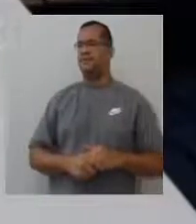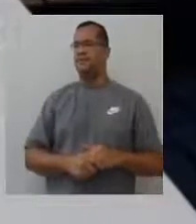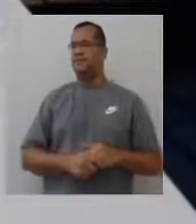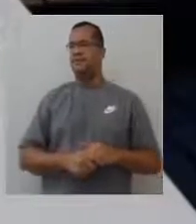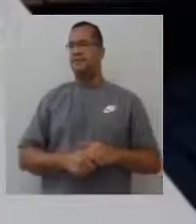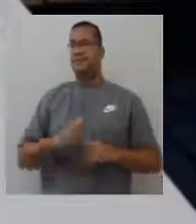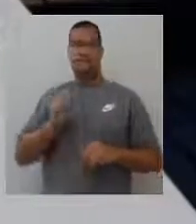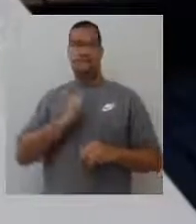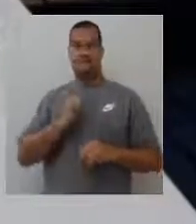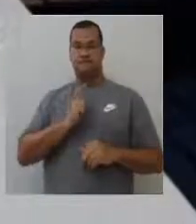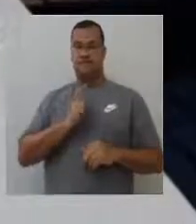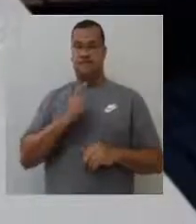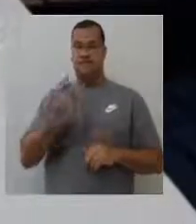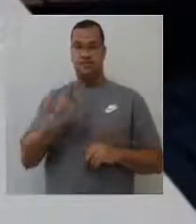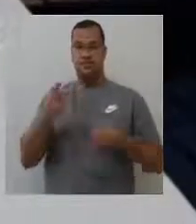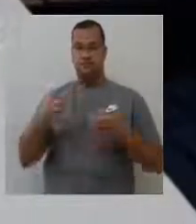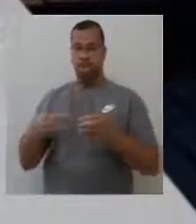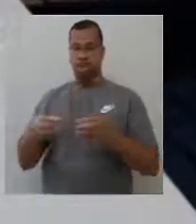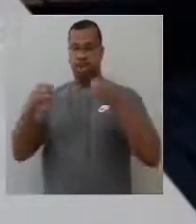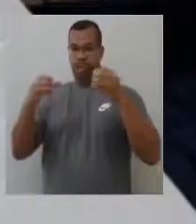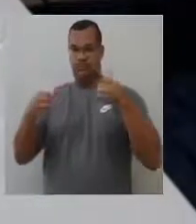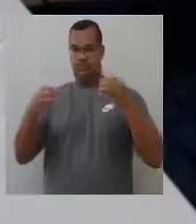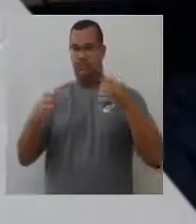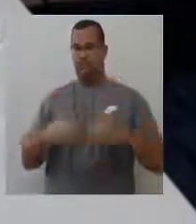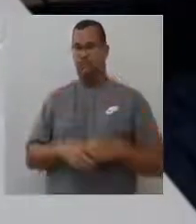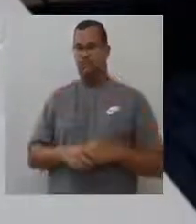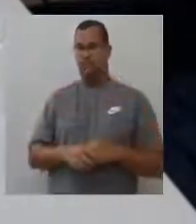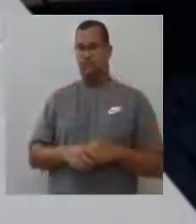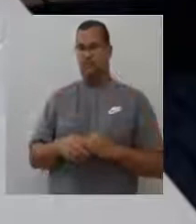Aqui nós temos dois Beckers. Becker 1.